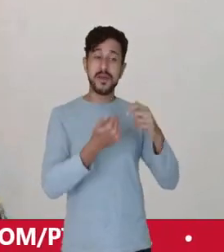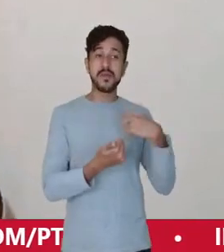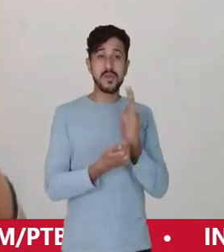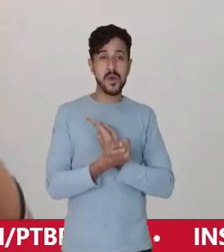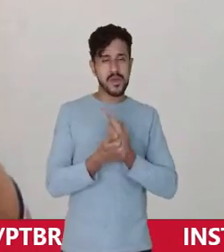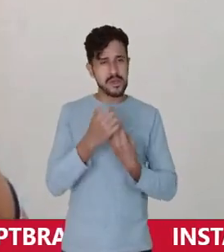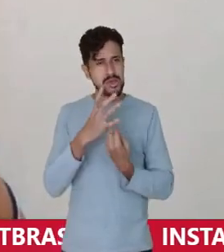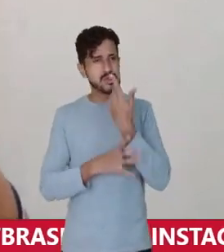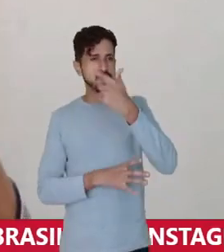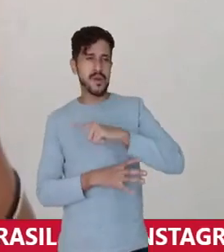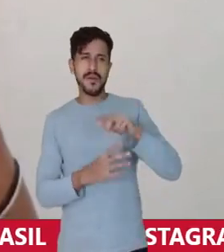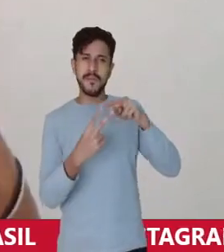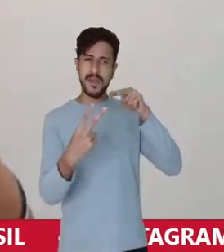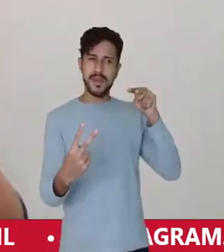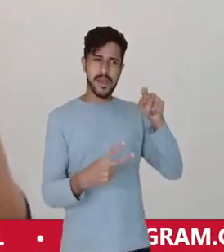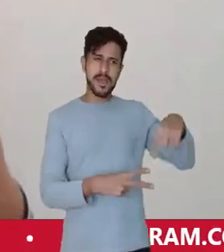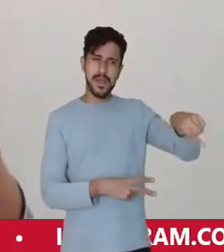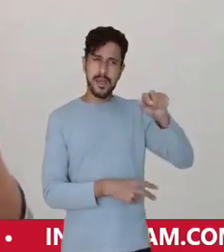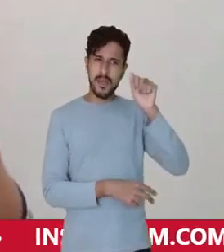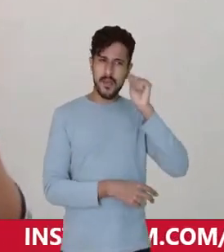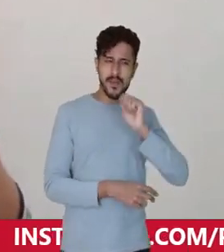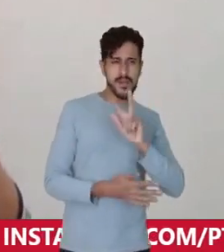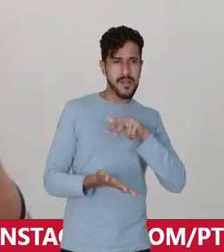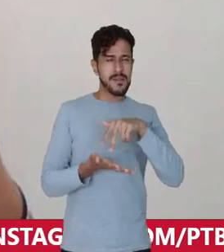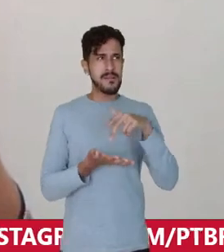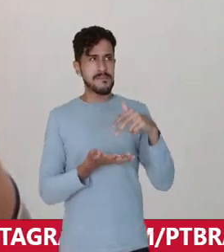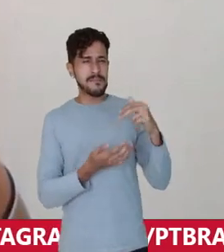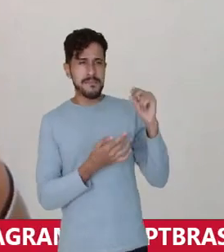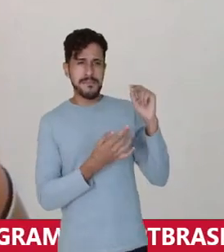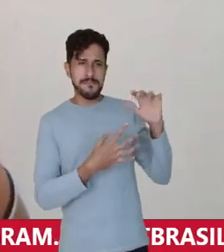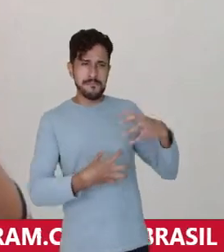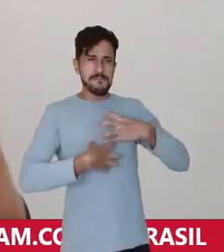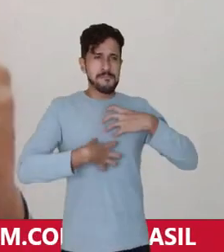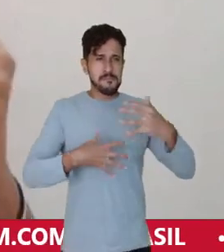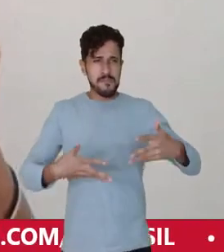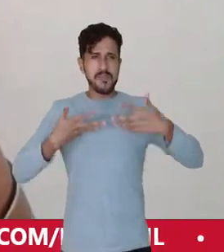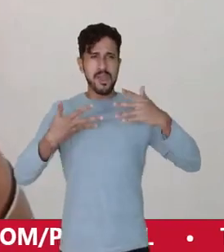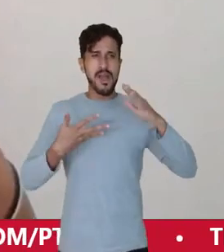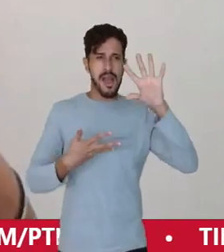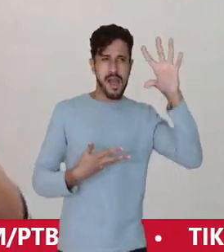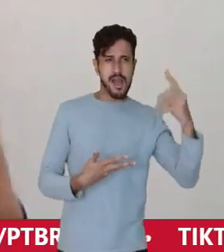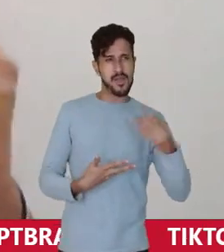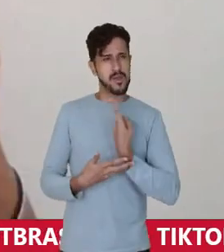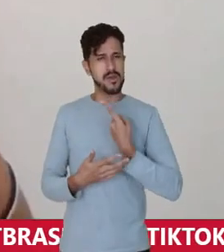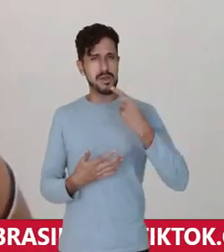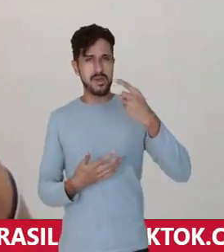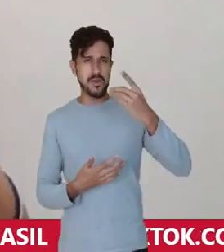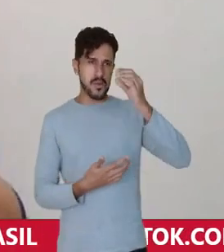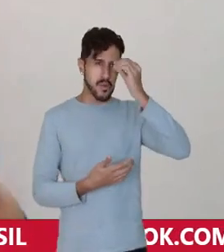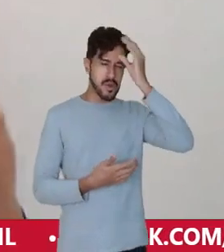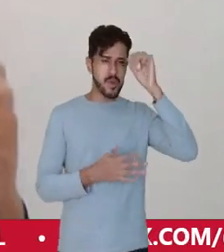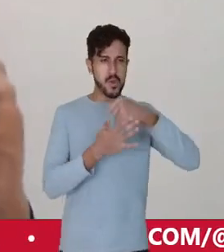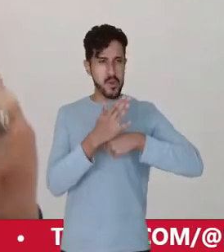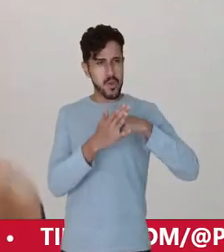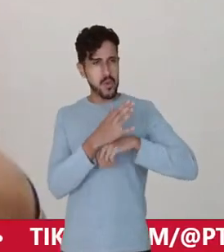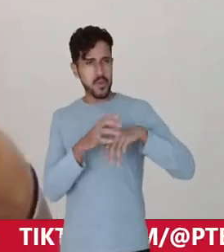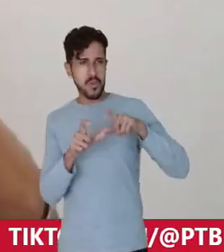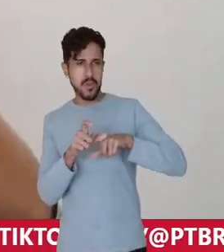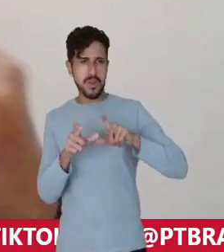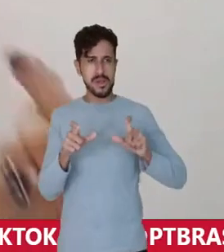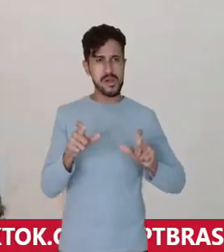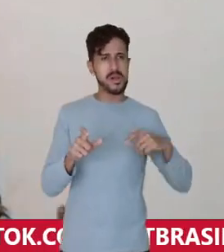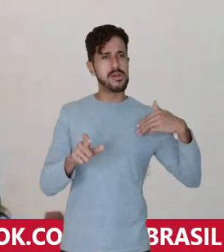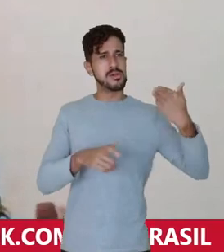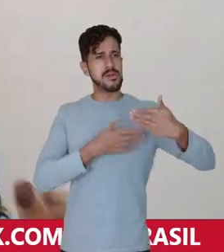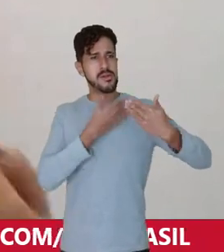essa perspectiva. Essas mulheres recolocam a África em nós, nessa luta, nesses saberes de luta e emancipação, que depois